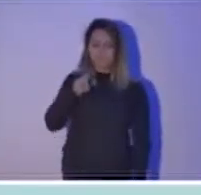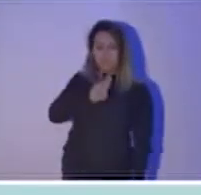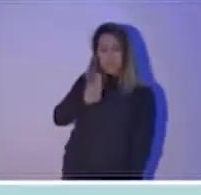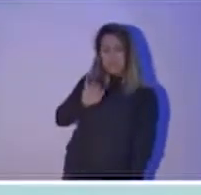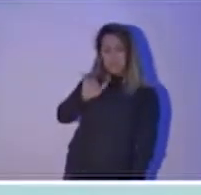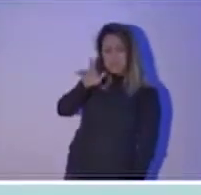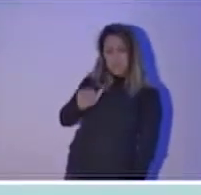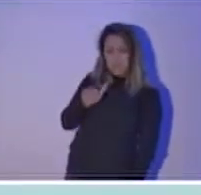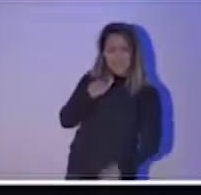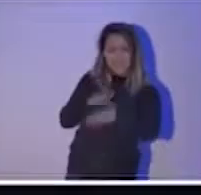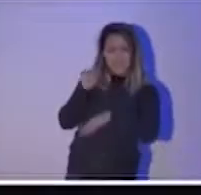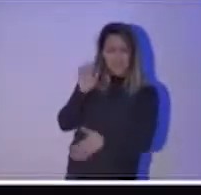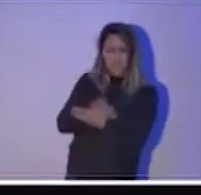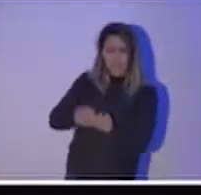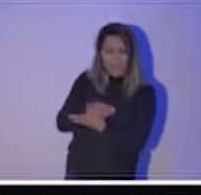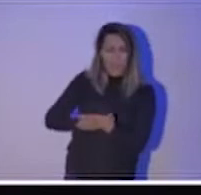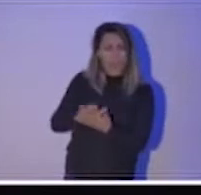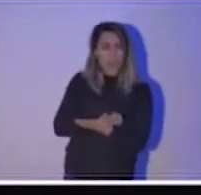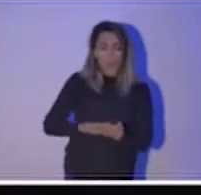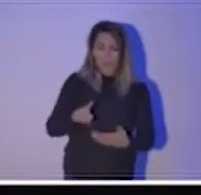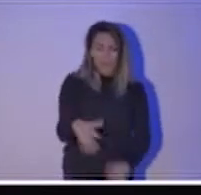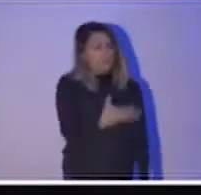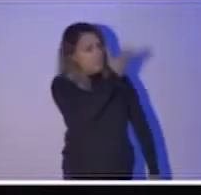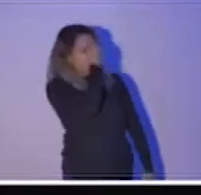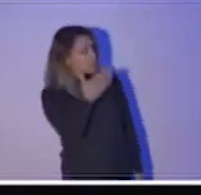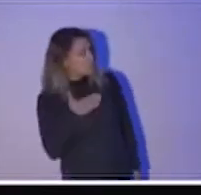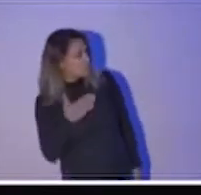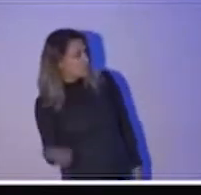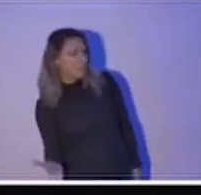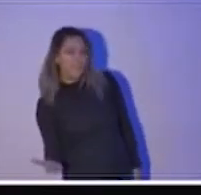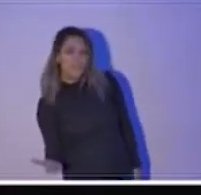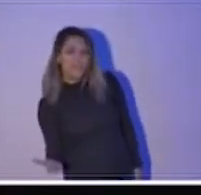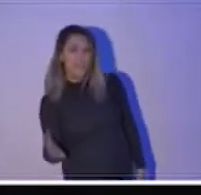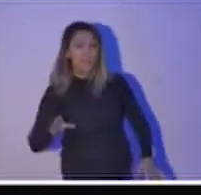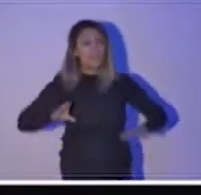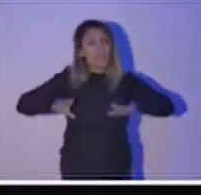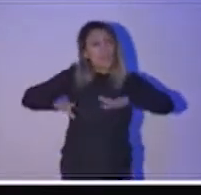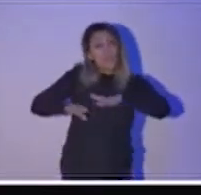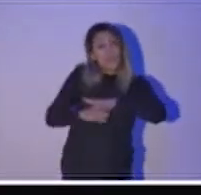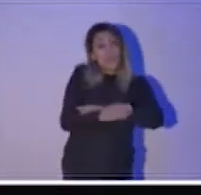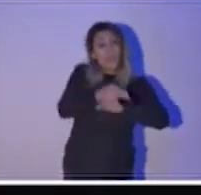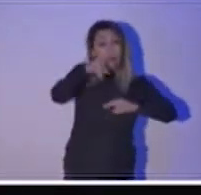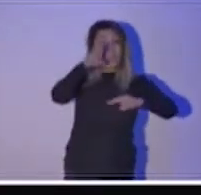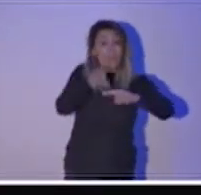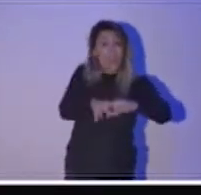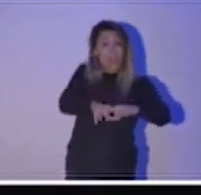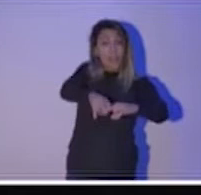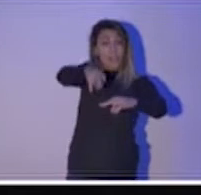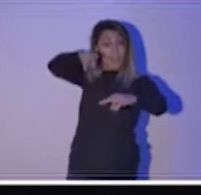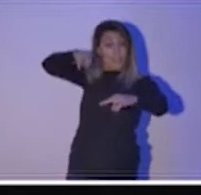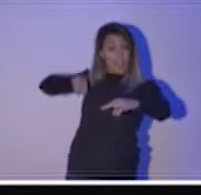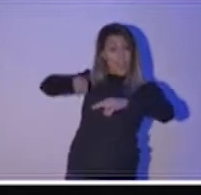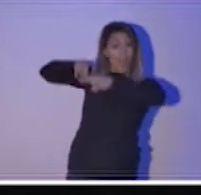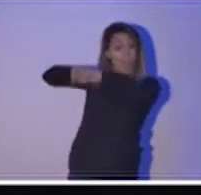tão acostumado a ficar para trás que ele se acomodou naquele lugar, não no sentido ruim do termo.